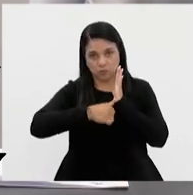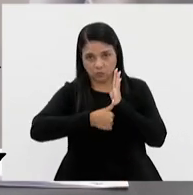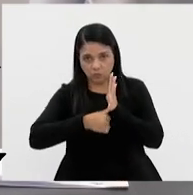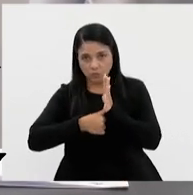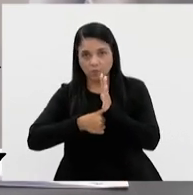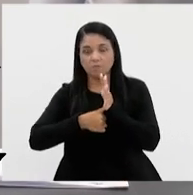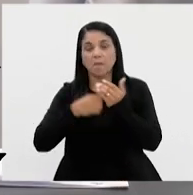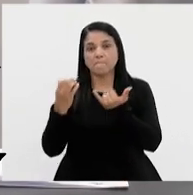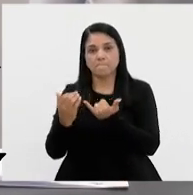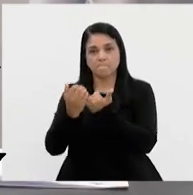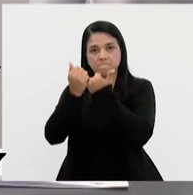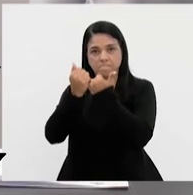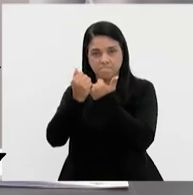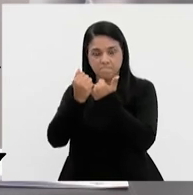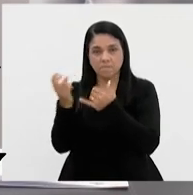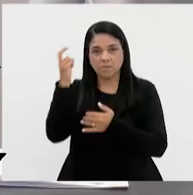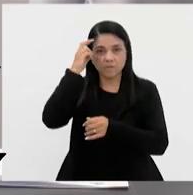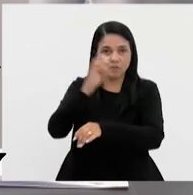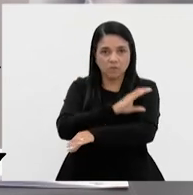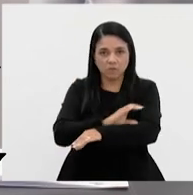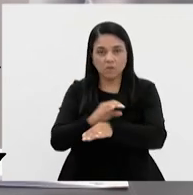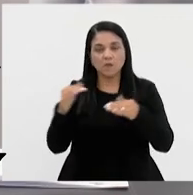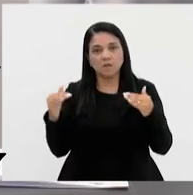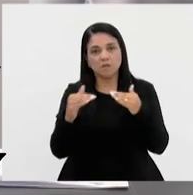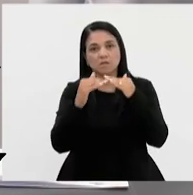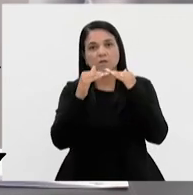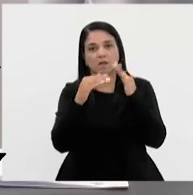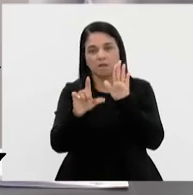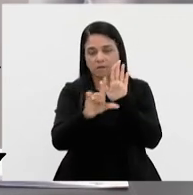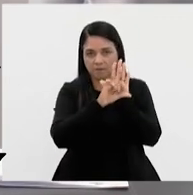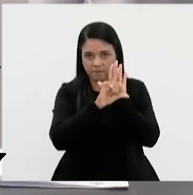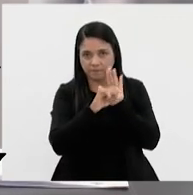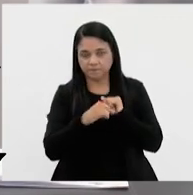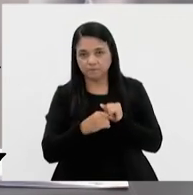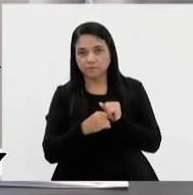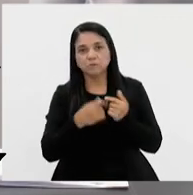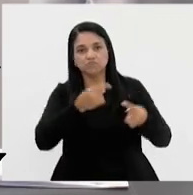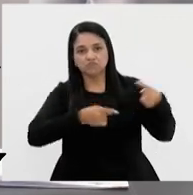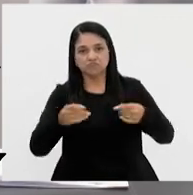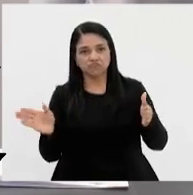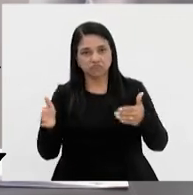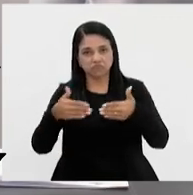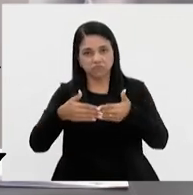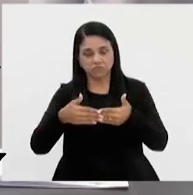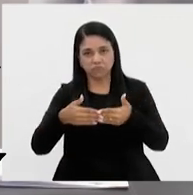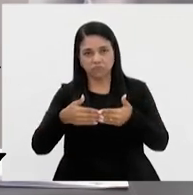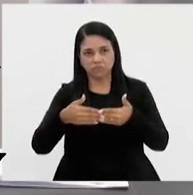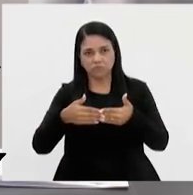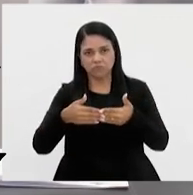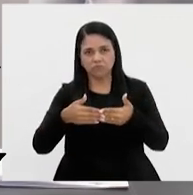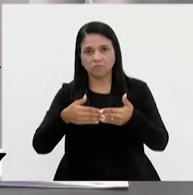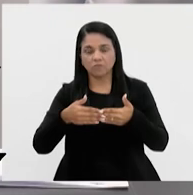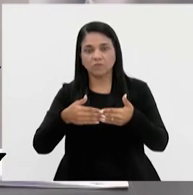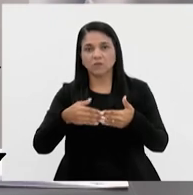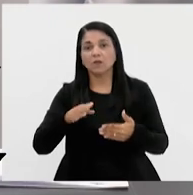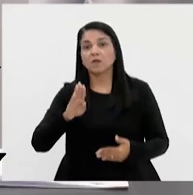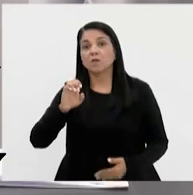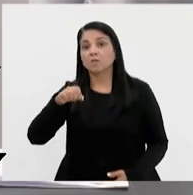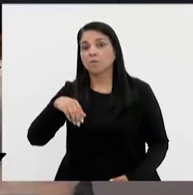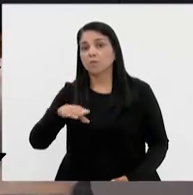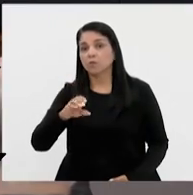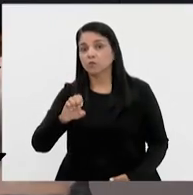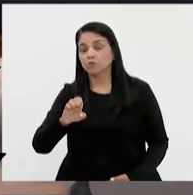material do Estado do Rio de Janeiro, parecer é pela legalidade, em discussão. Não havendo quem queira discutir... É o Bom Sucesso